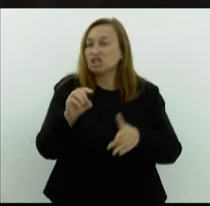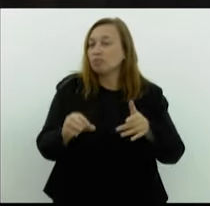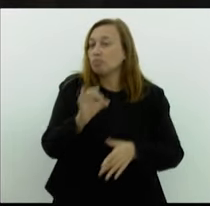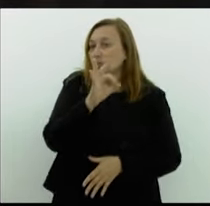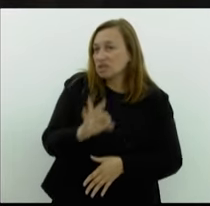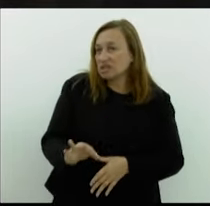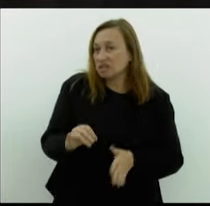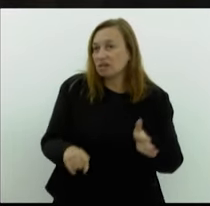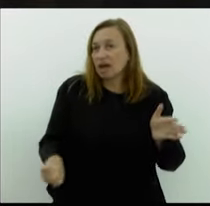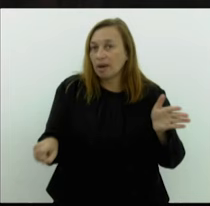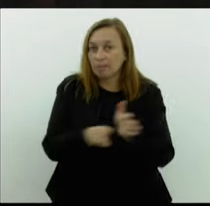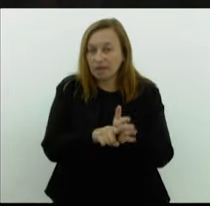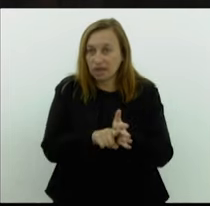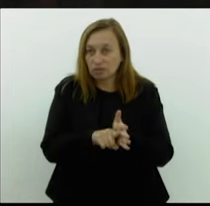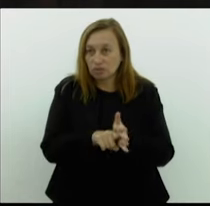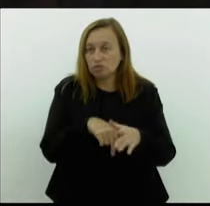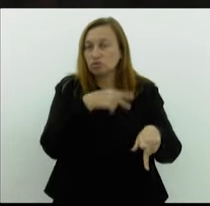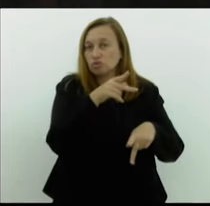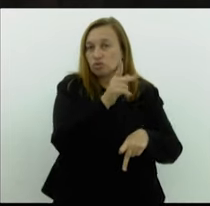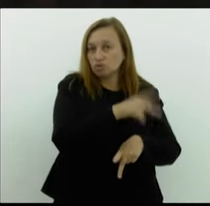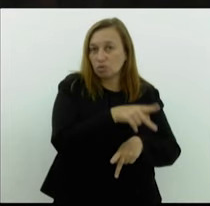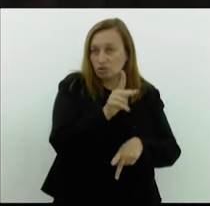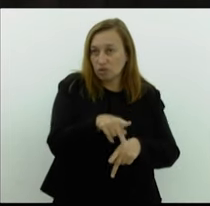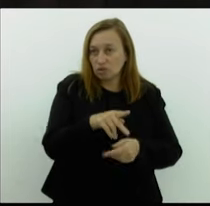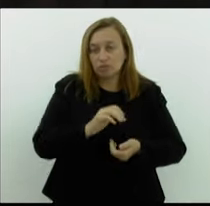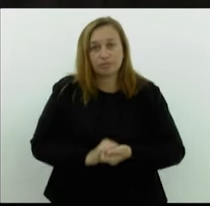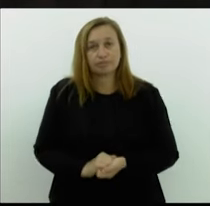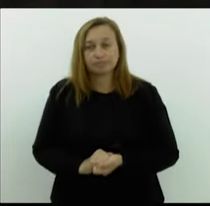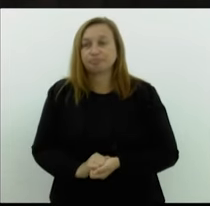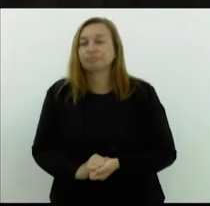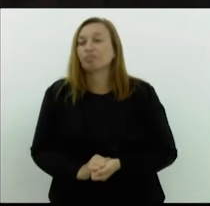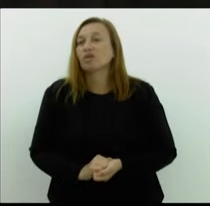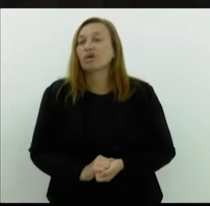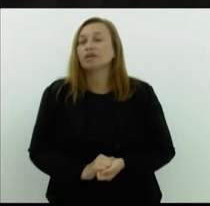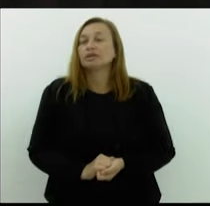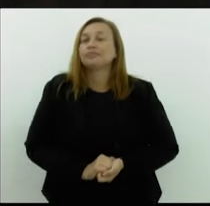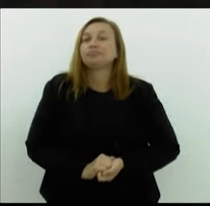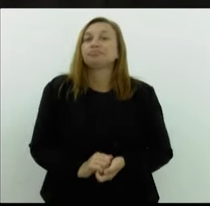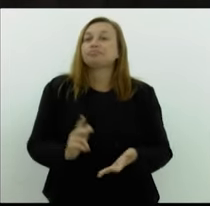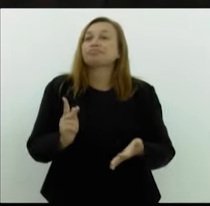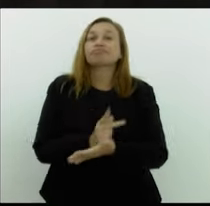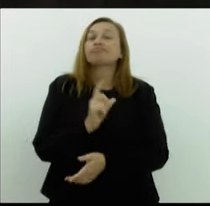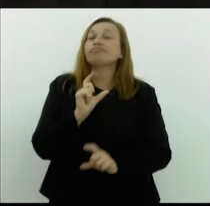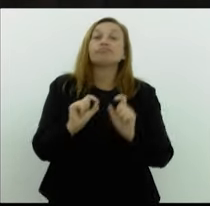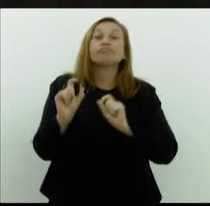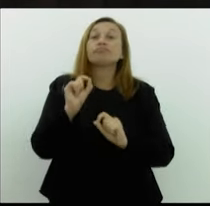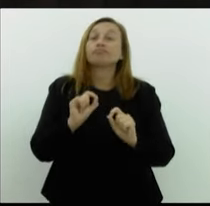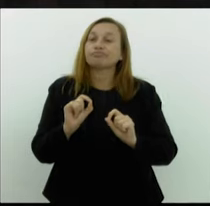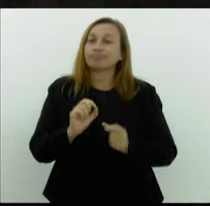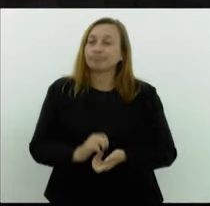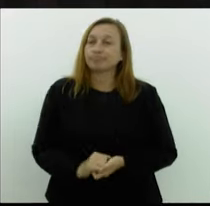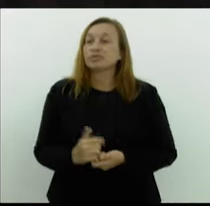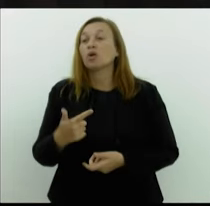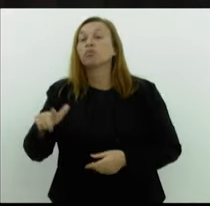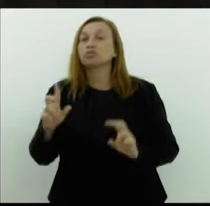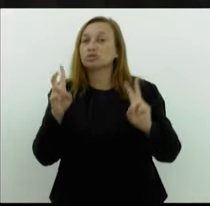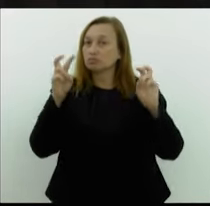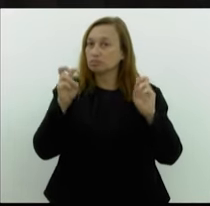seu efetivo ideal. E com isso decorre a seguinte outra